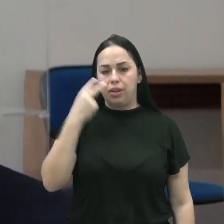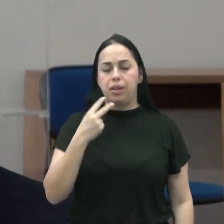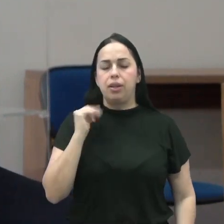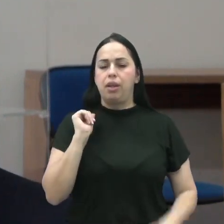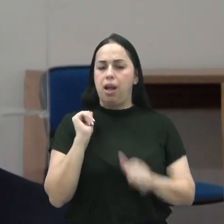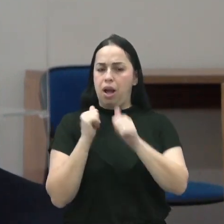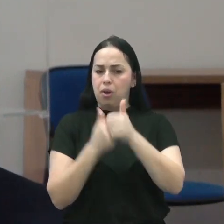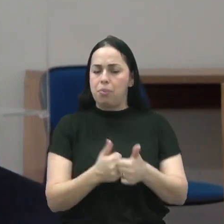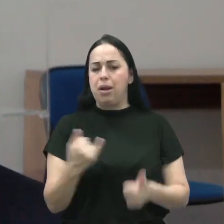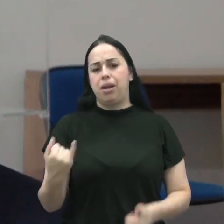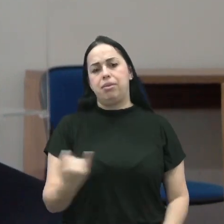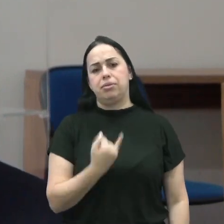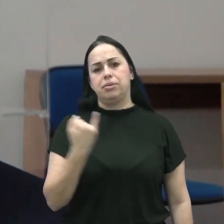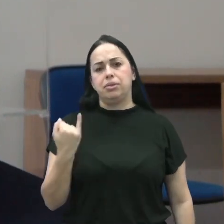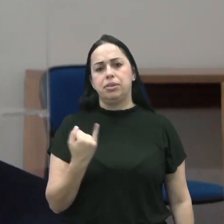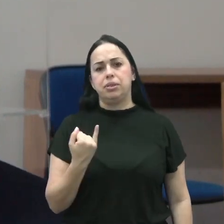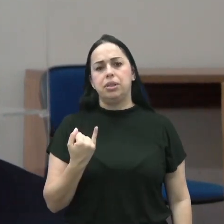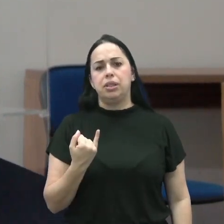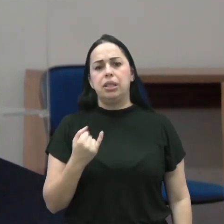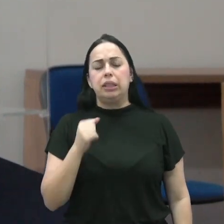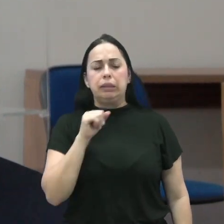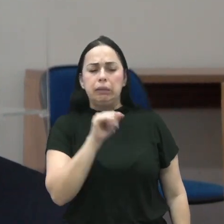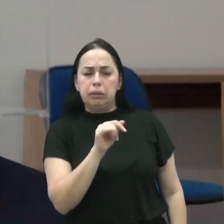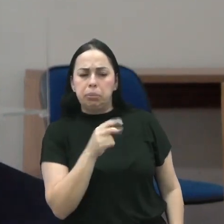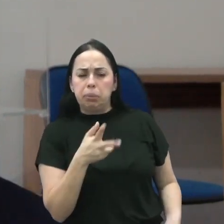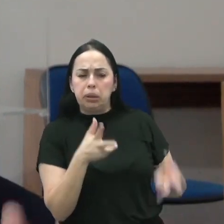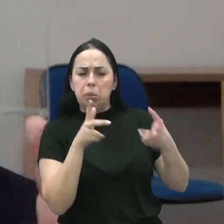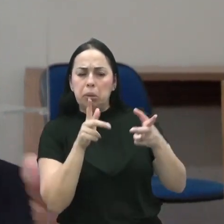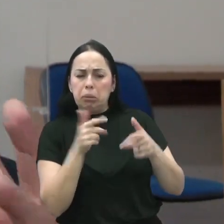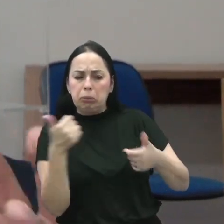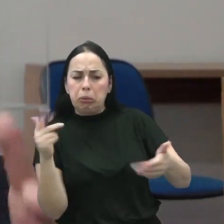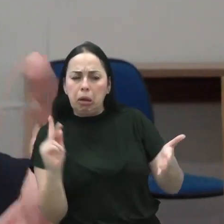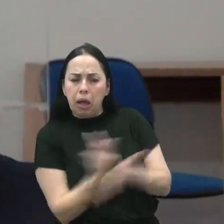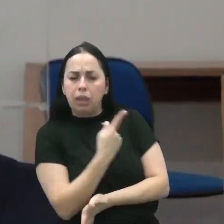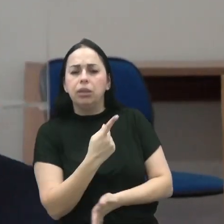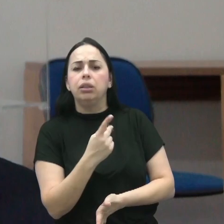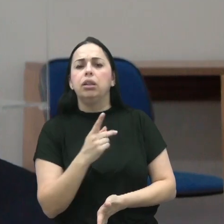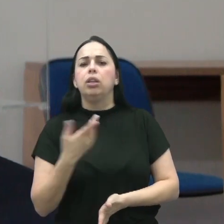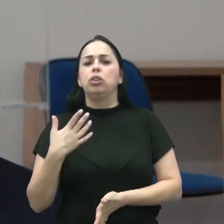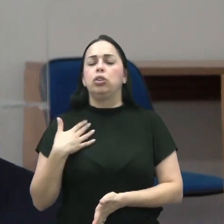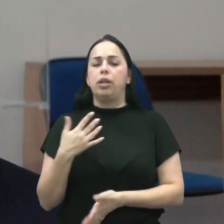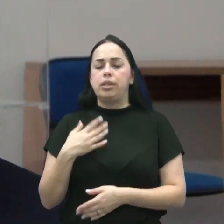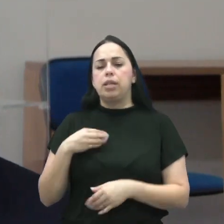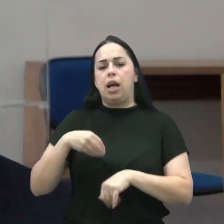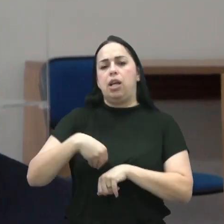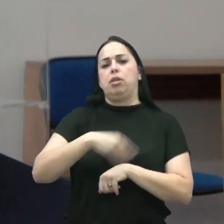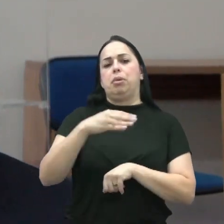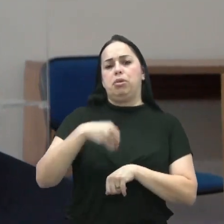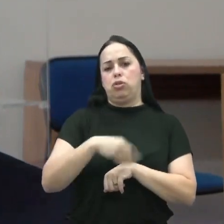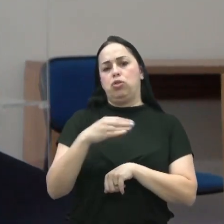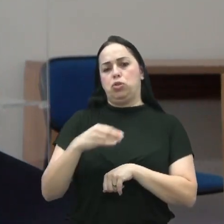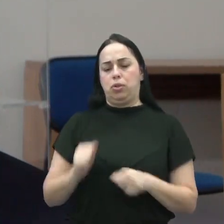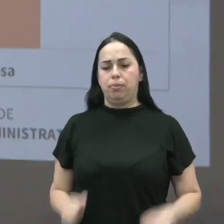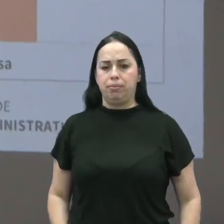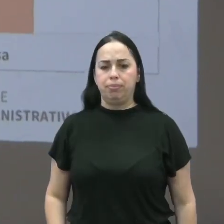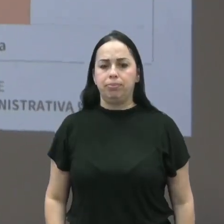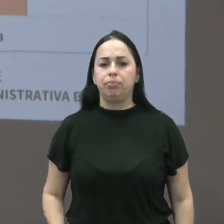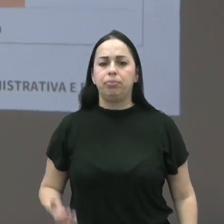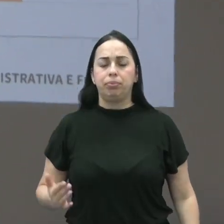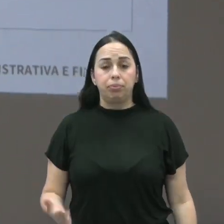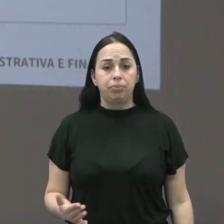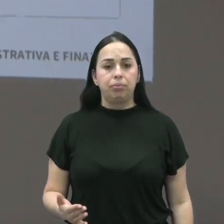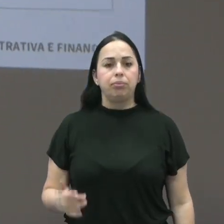do parlamentar acompanhar para, onde houver alguma discrepância, nós apresentarmos uma alternativa, uma solução.